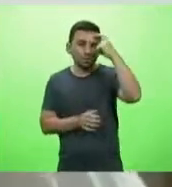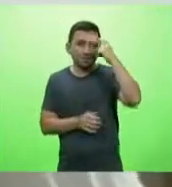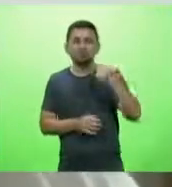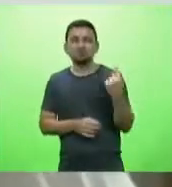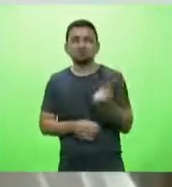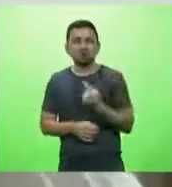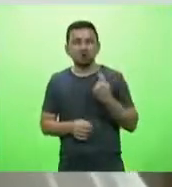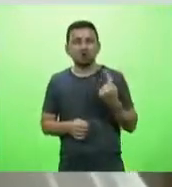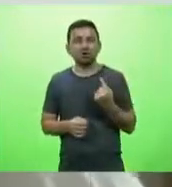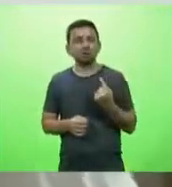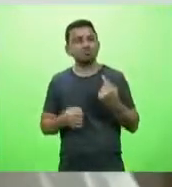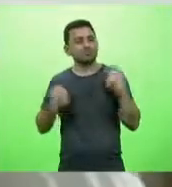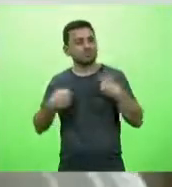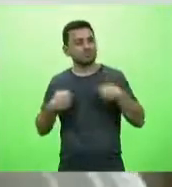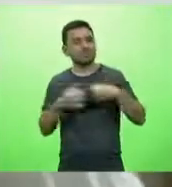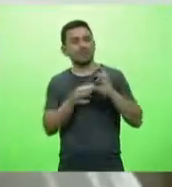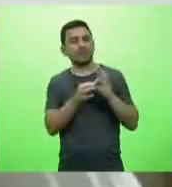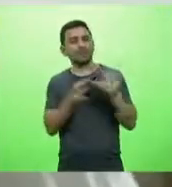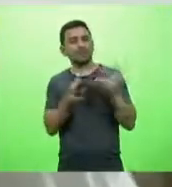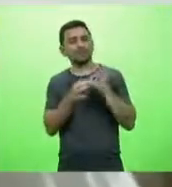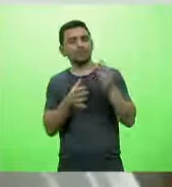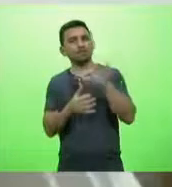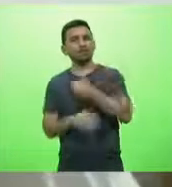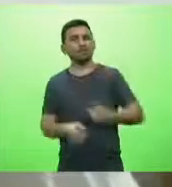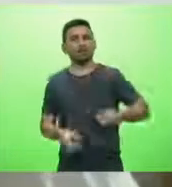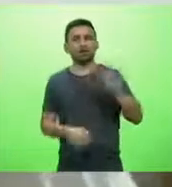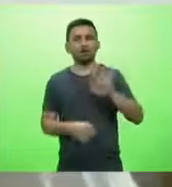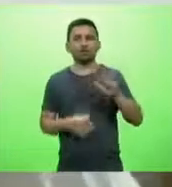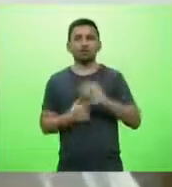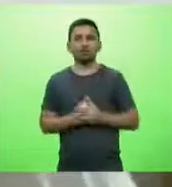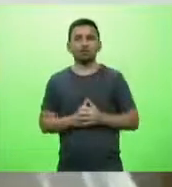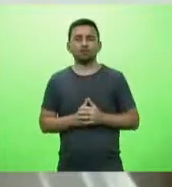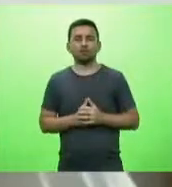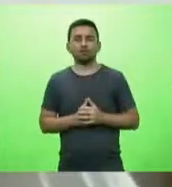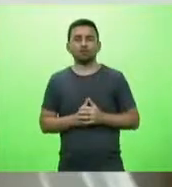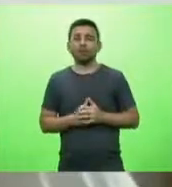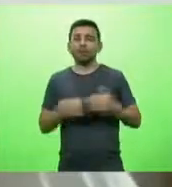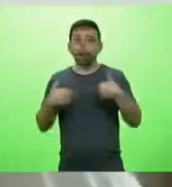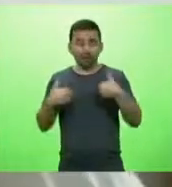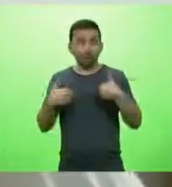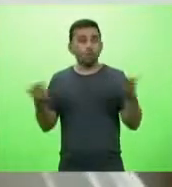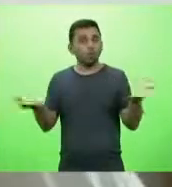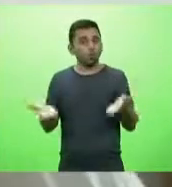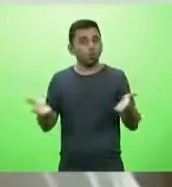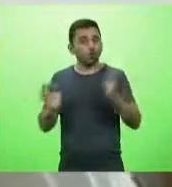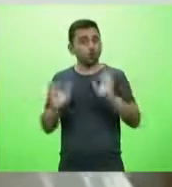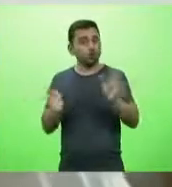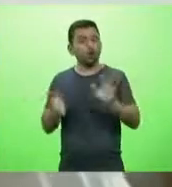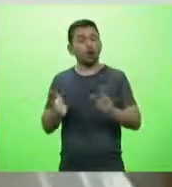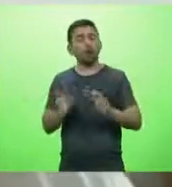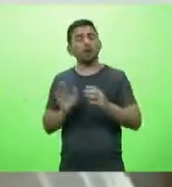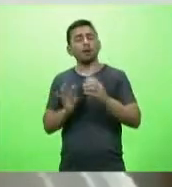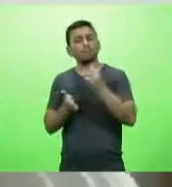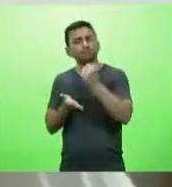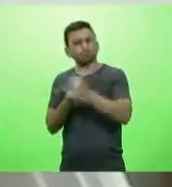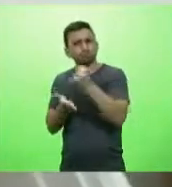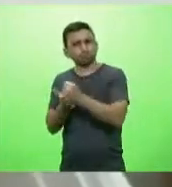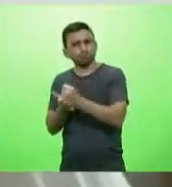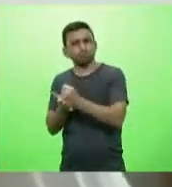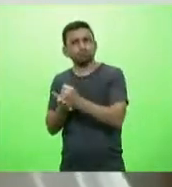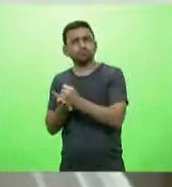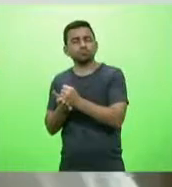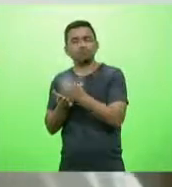estamos dependendo da autorização da União. Inclusive, eu hoje já estou protocolando um pedido para que os